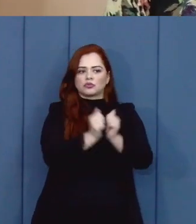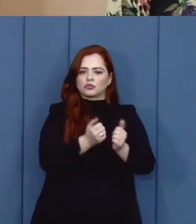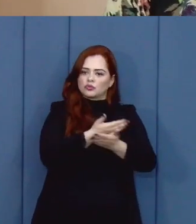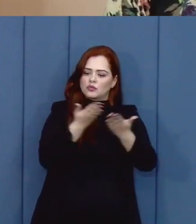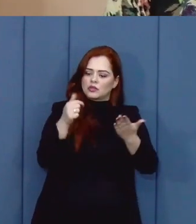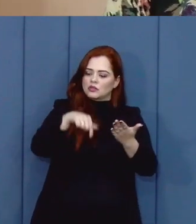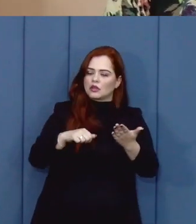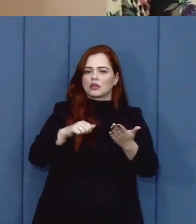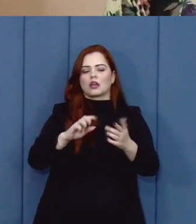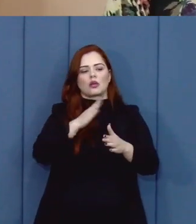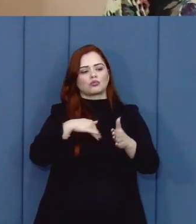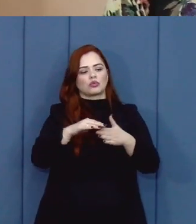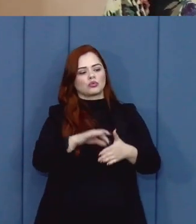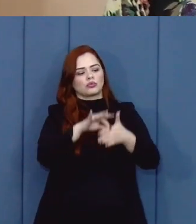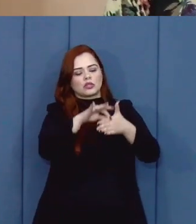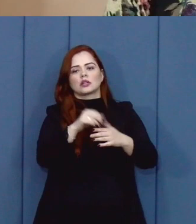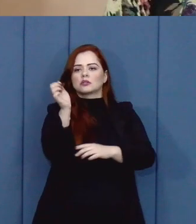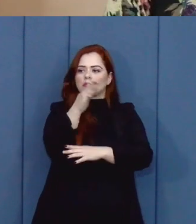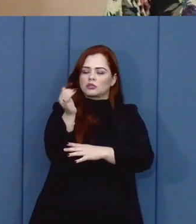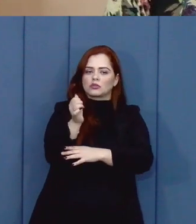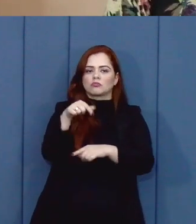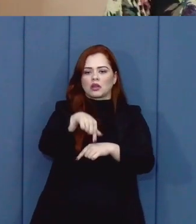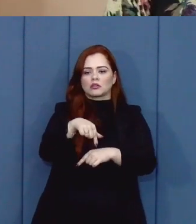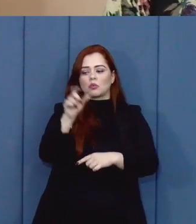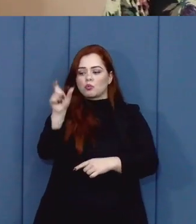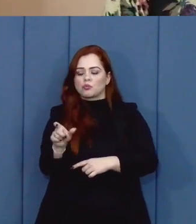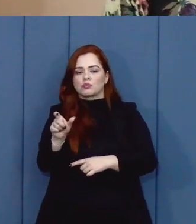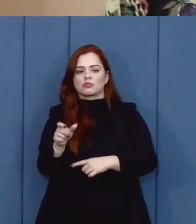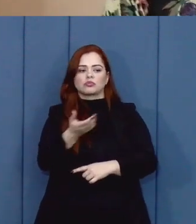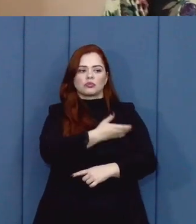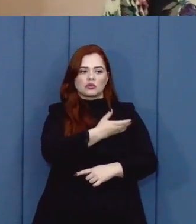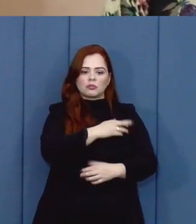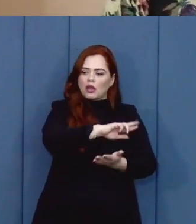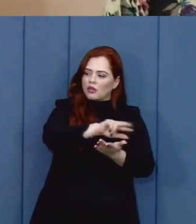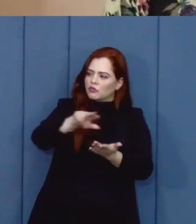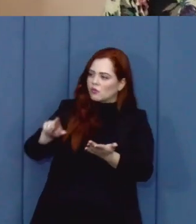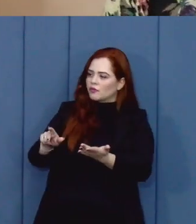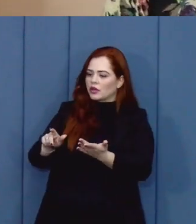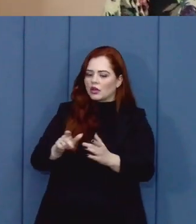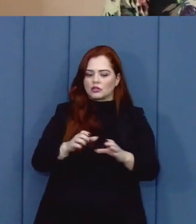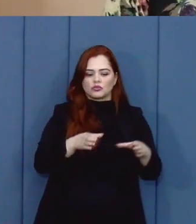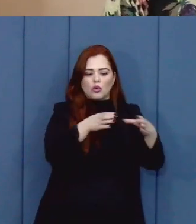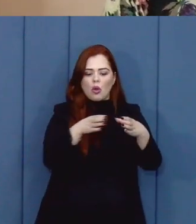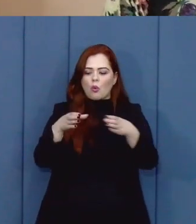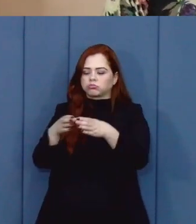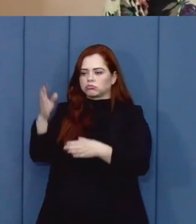e embaixadores e colegas das diferentes agências brasileiras aqui presentes.